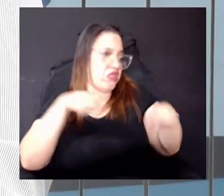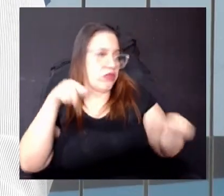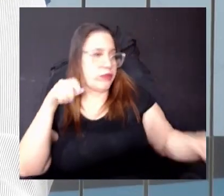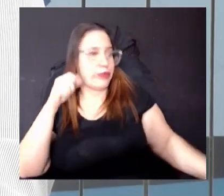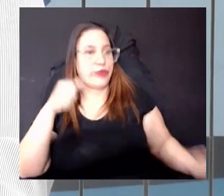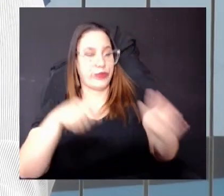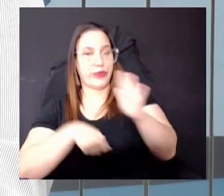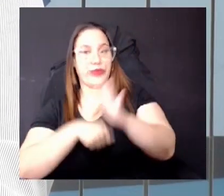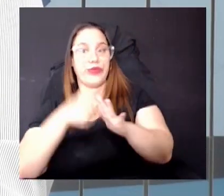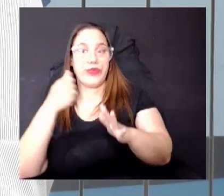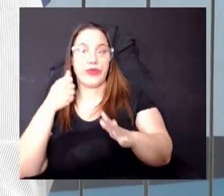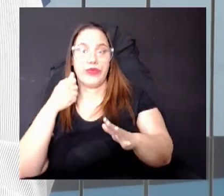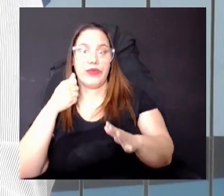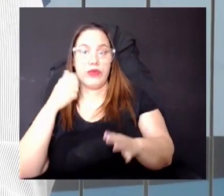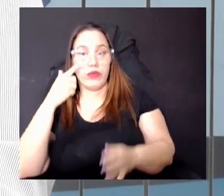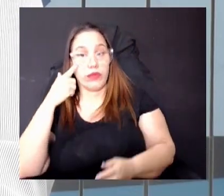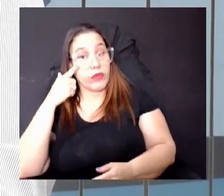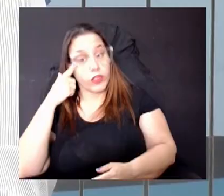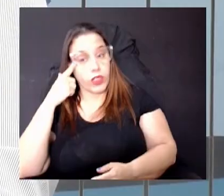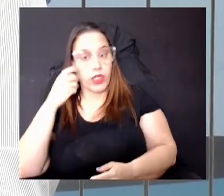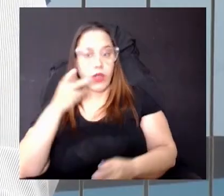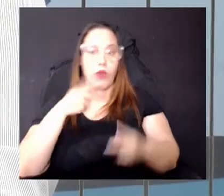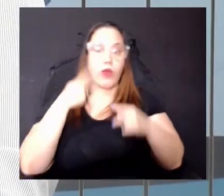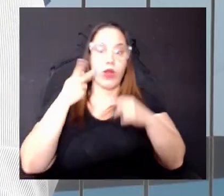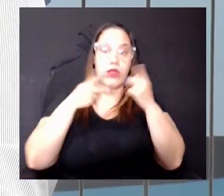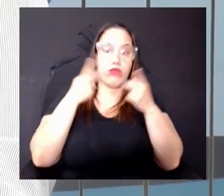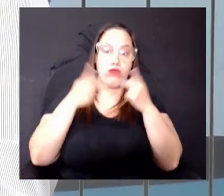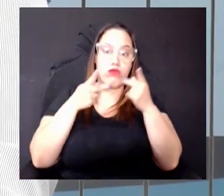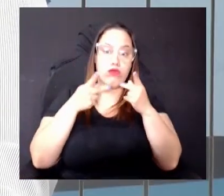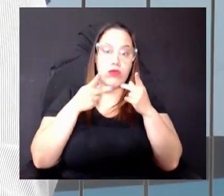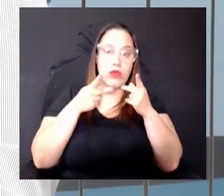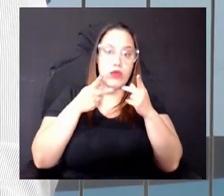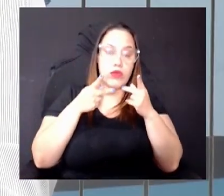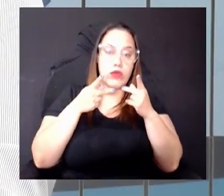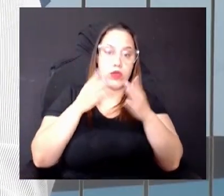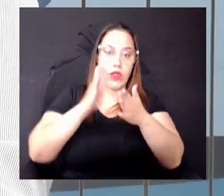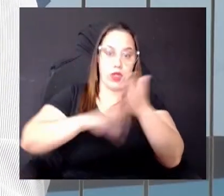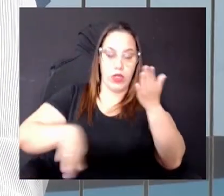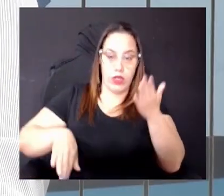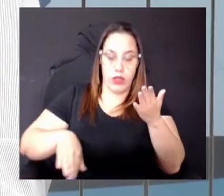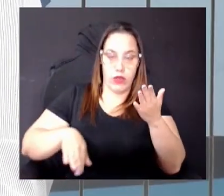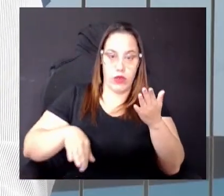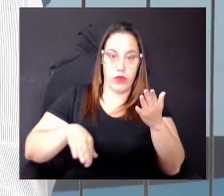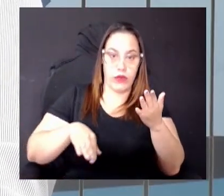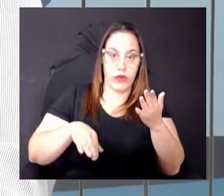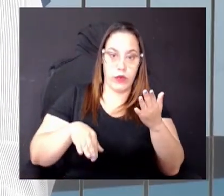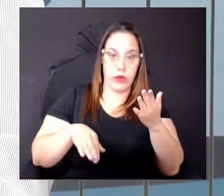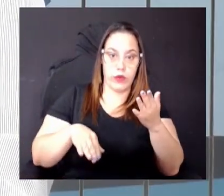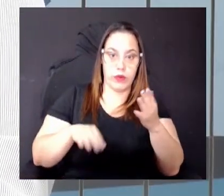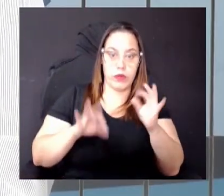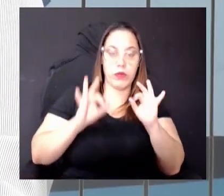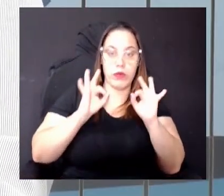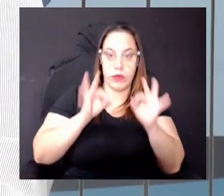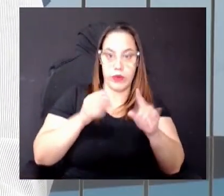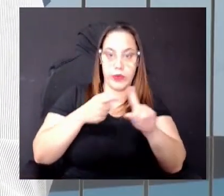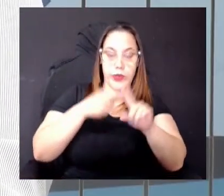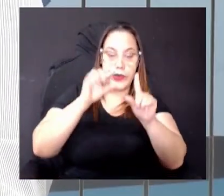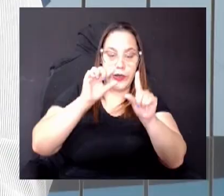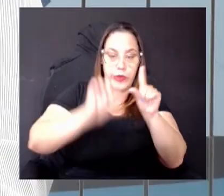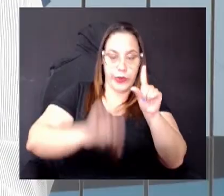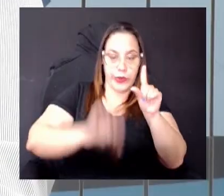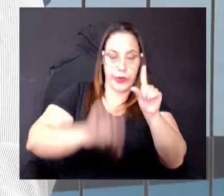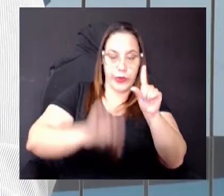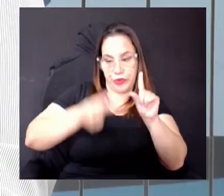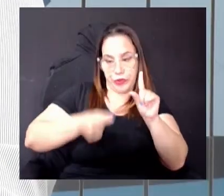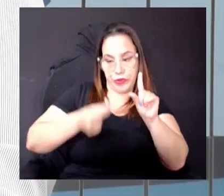tudo a ver, porque nós estamos falando muitas vezes de eliminação de desperdício ou, de uma maneira mais objetiva, de redução de custo. Então, o horário de